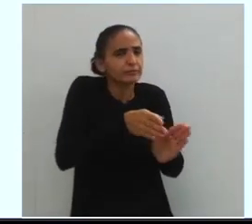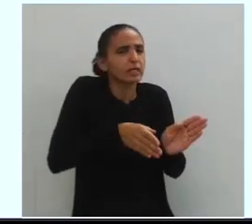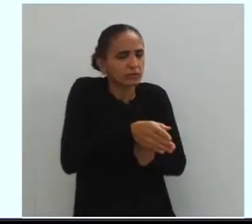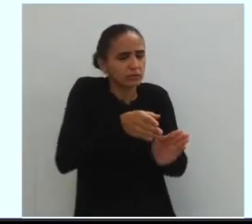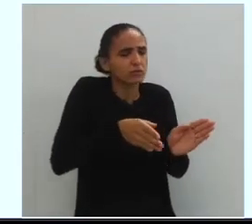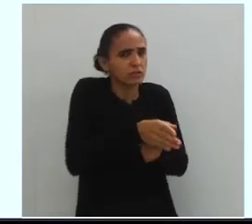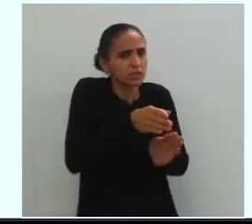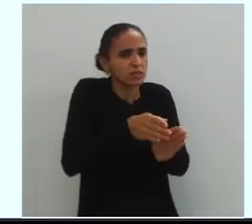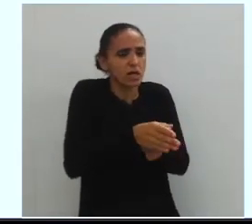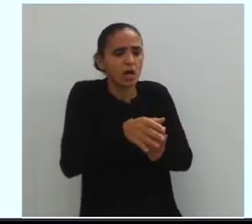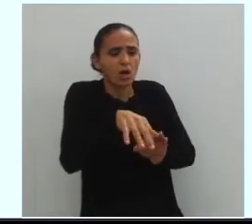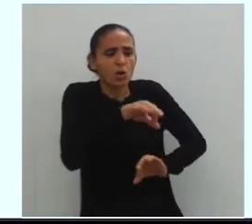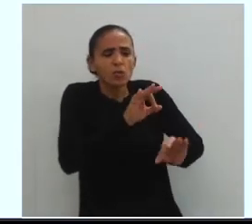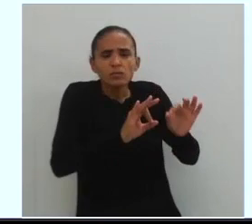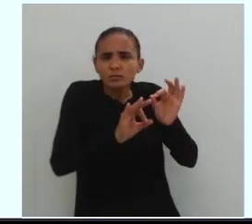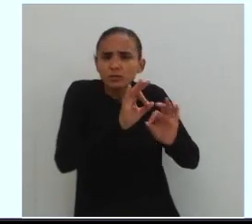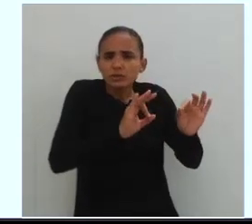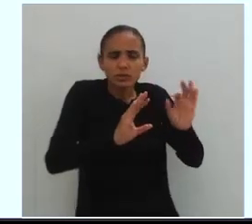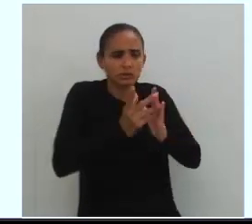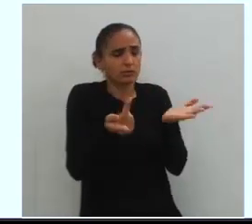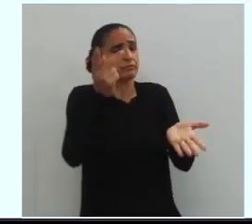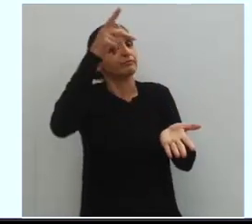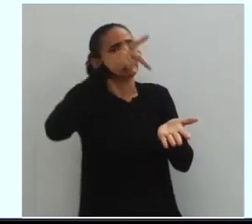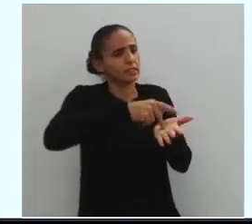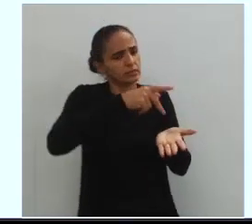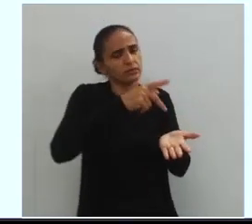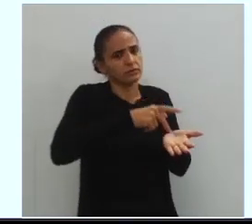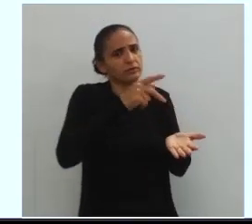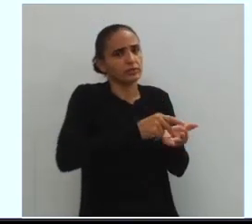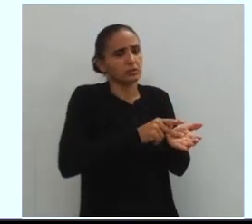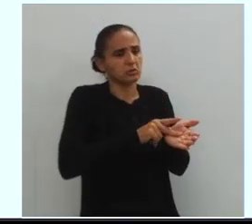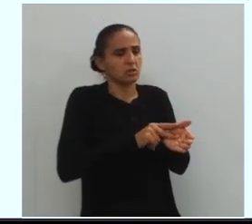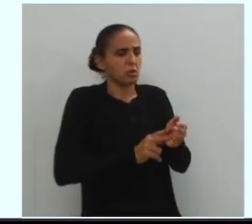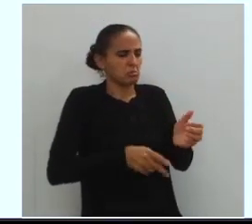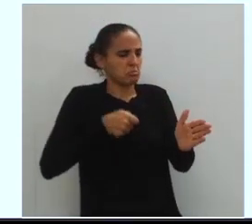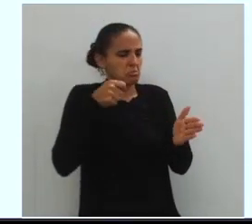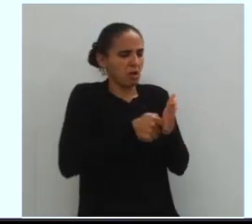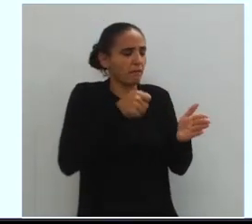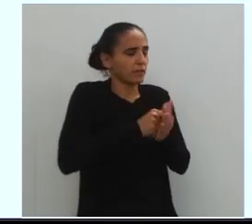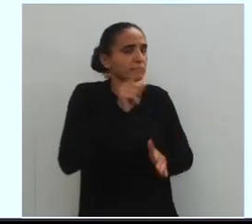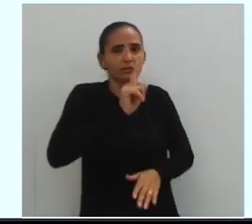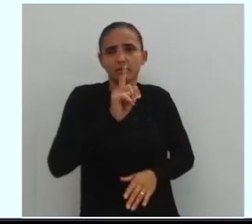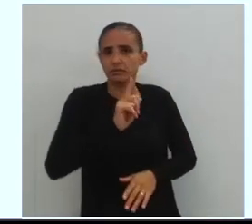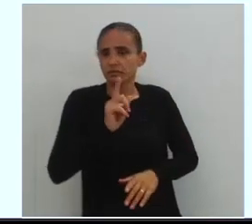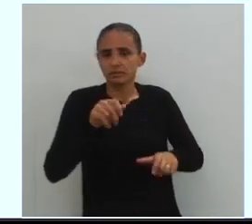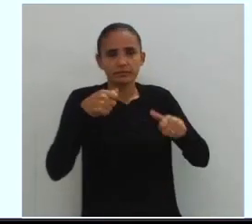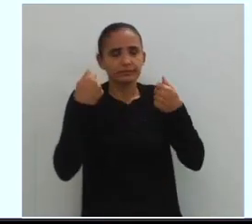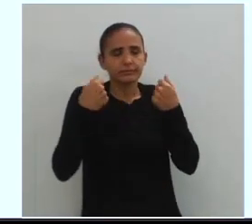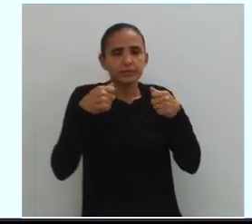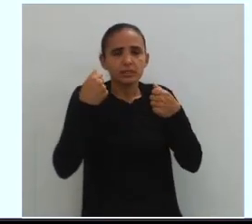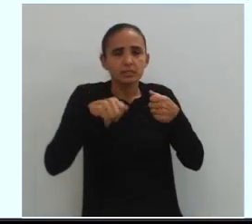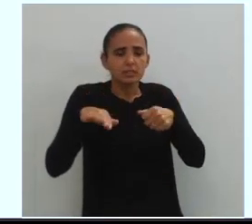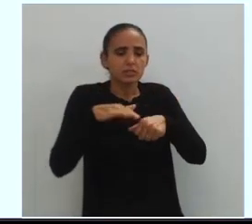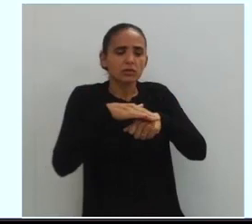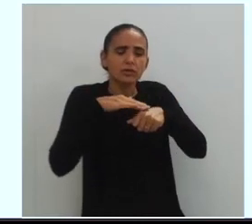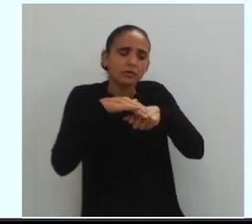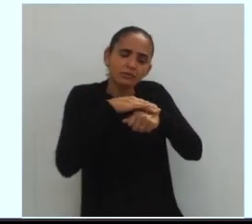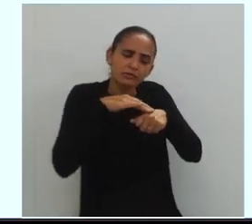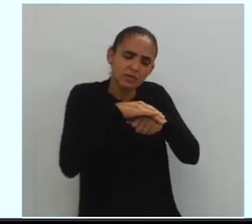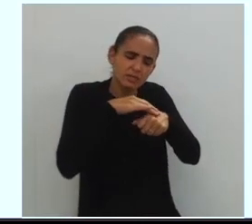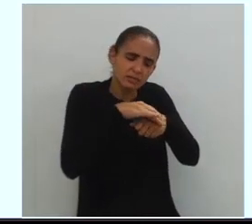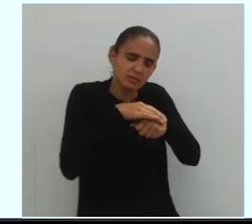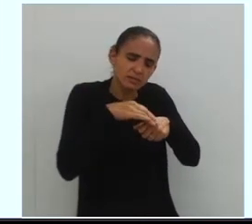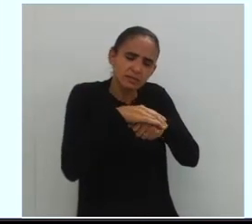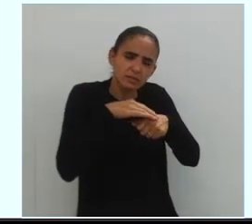da sua família aí de uma forma franca e sem ameaças, né? Você tem que conversar de uma forma franca,